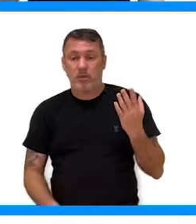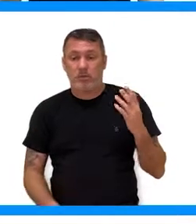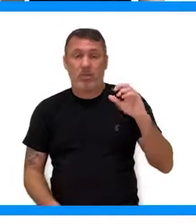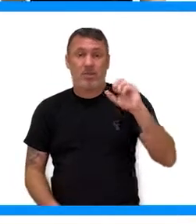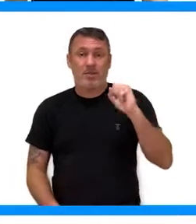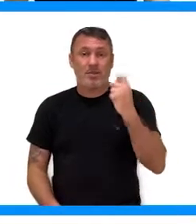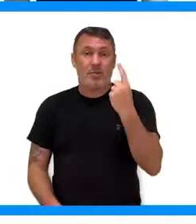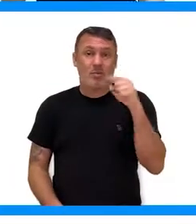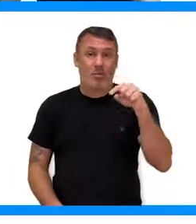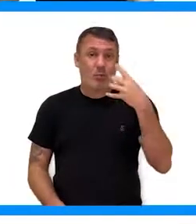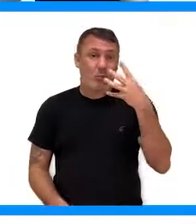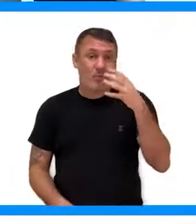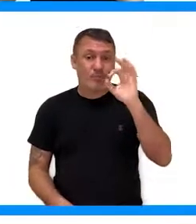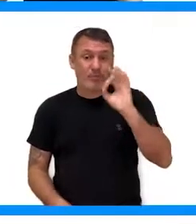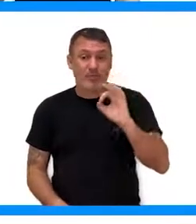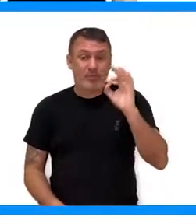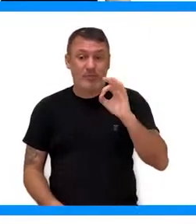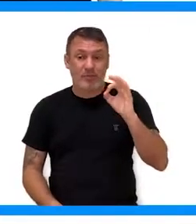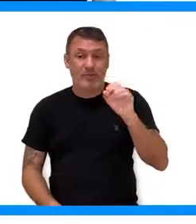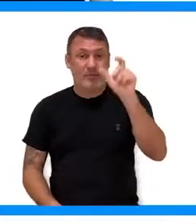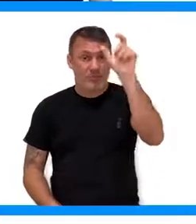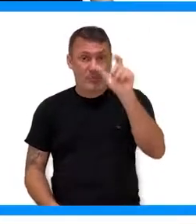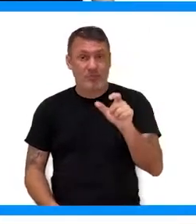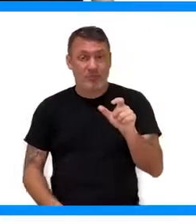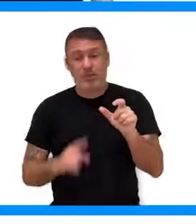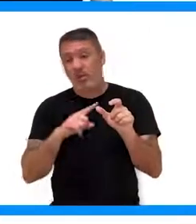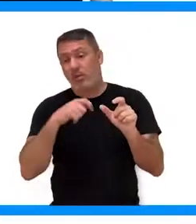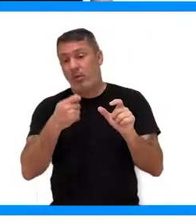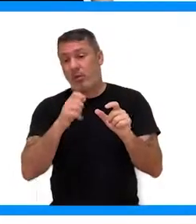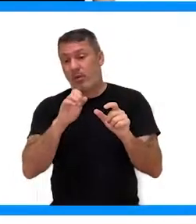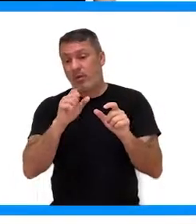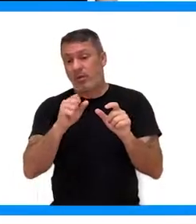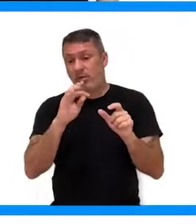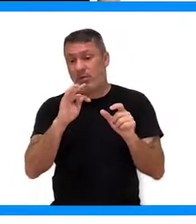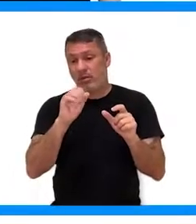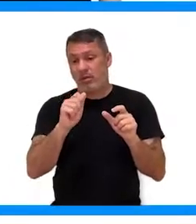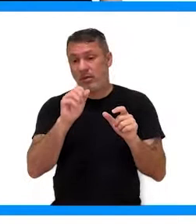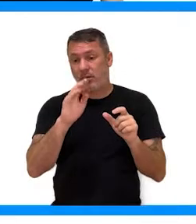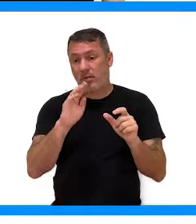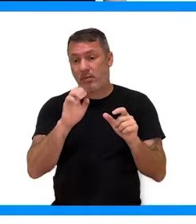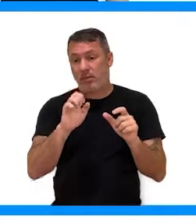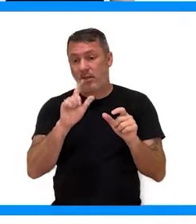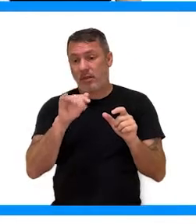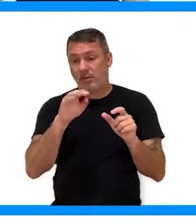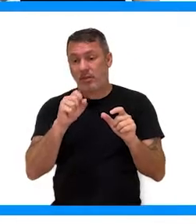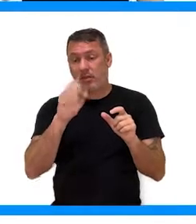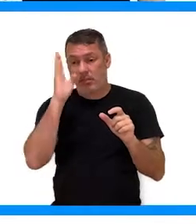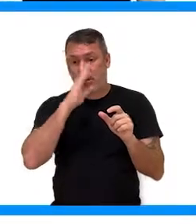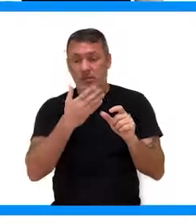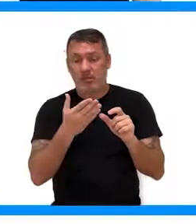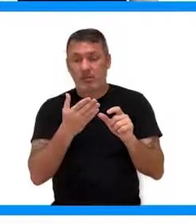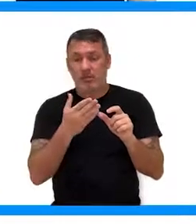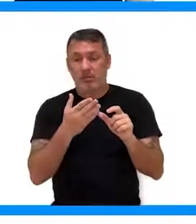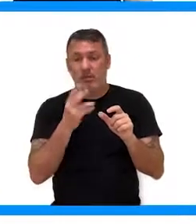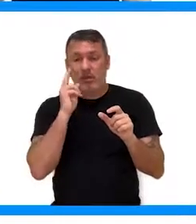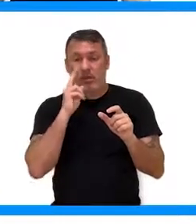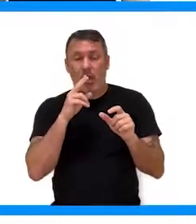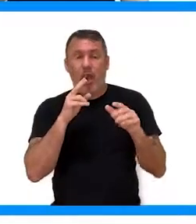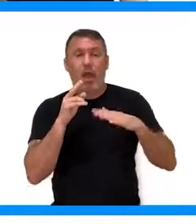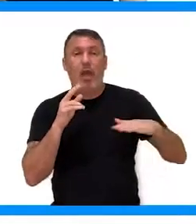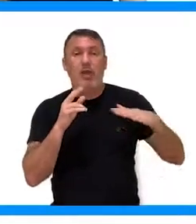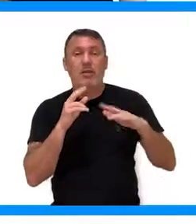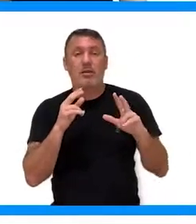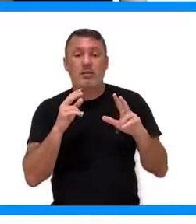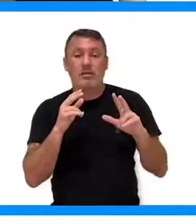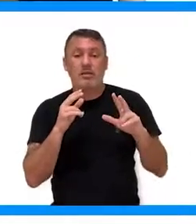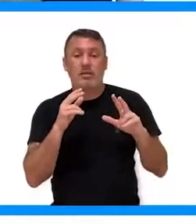81,4% dos estabelecimentos aqui no Brasil, eles estão ocupando aí, olha só